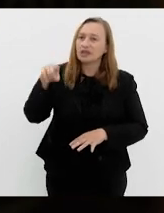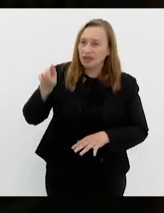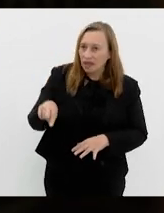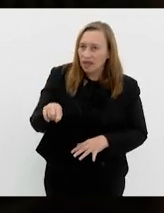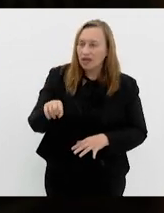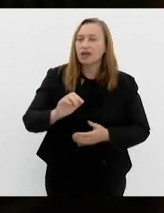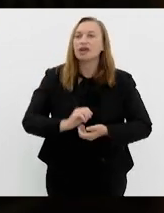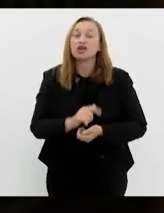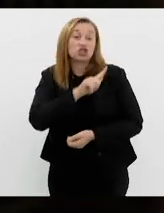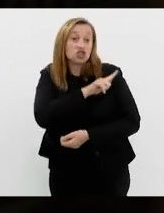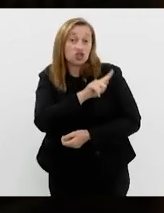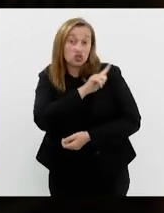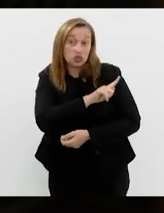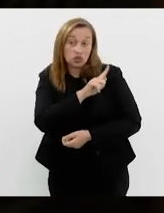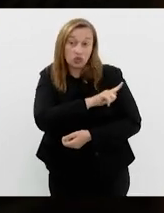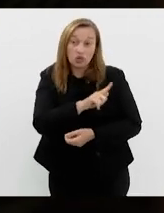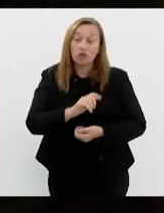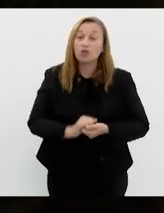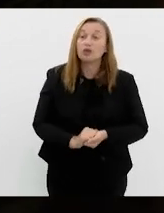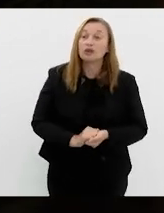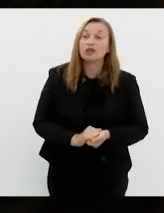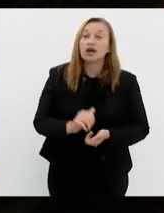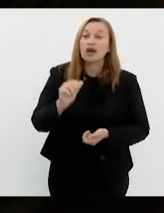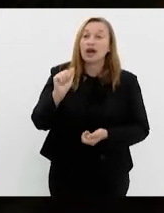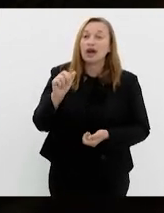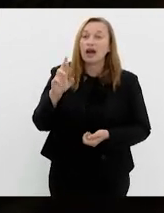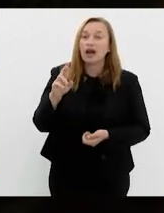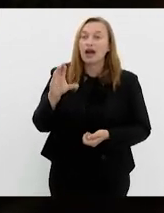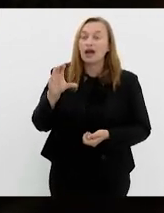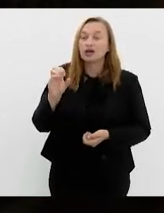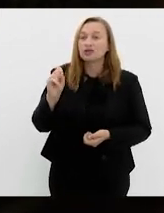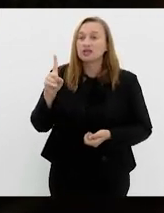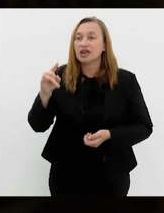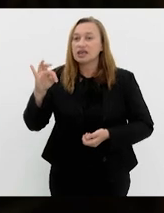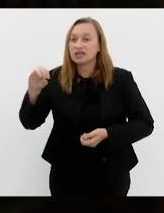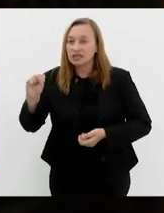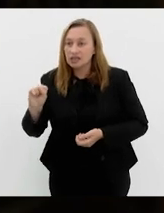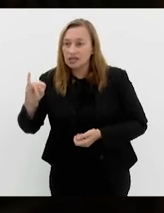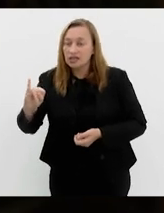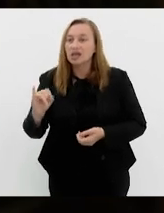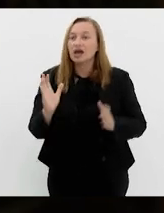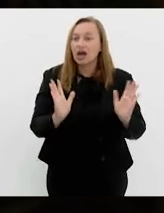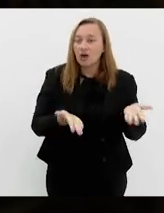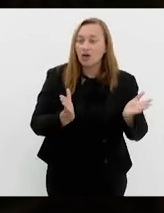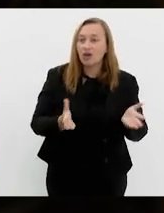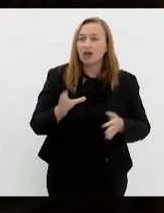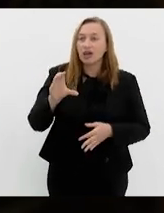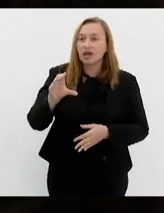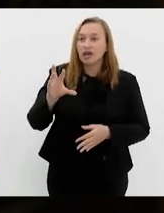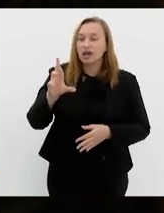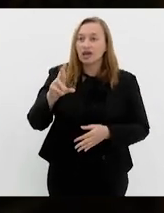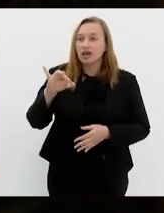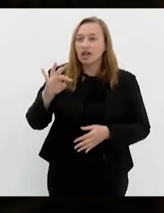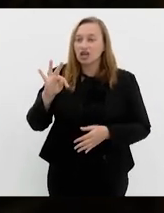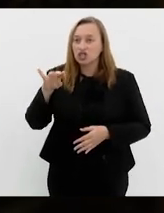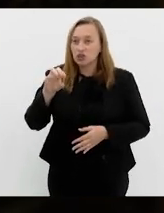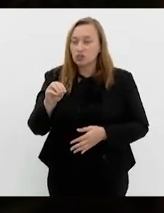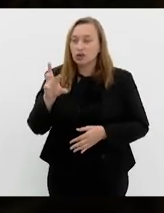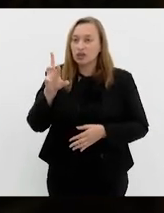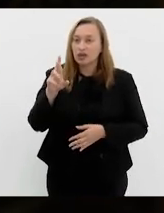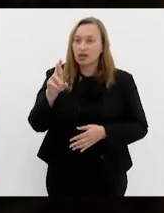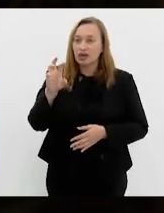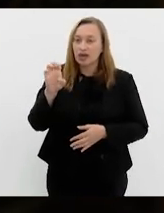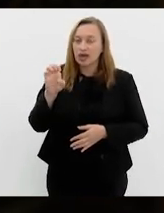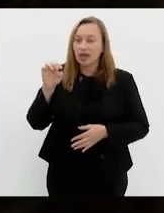Nossa arquidiocese através do Redentor agora foi nomeado e foi instituído pedos queos abençoando para